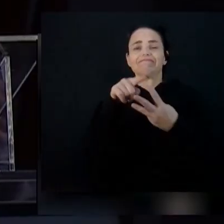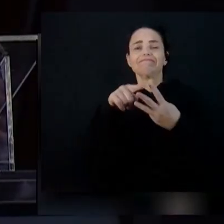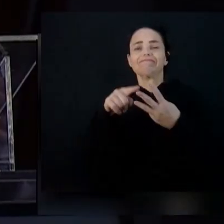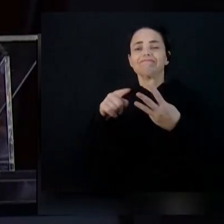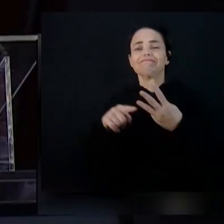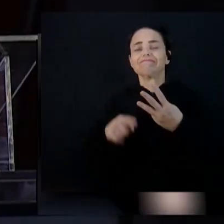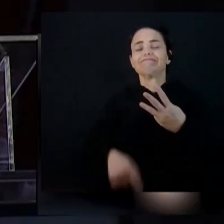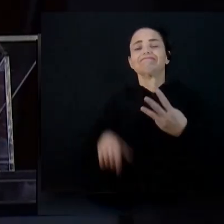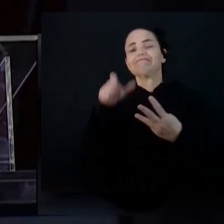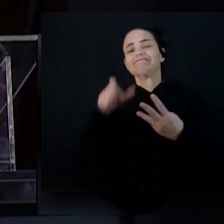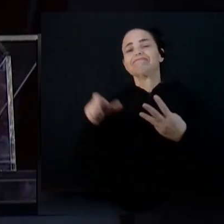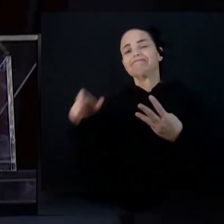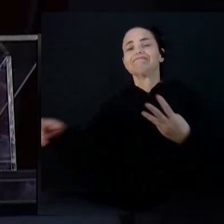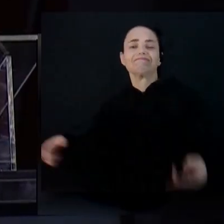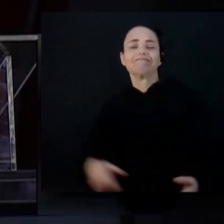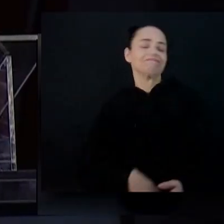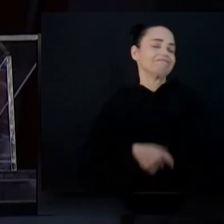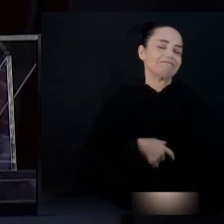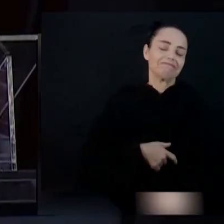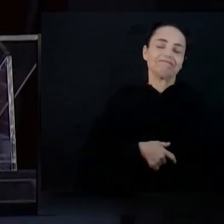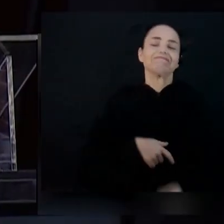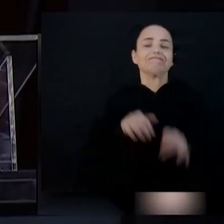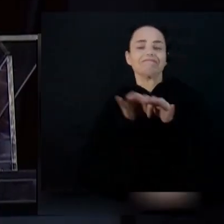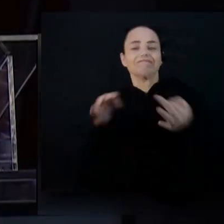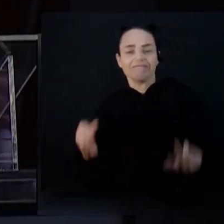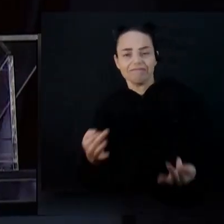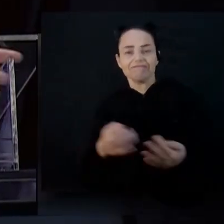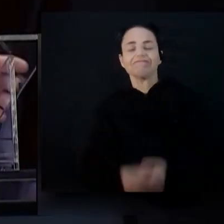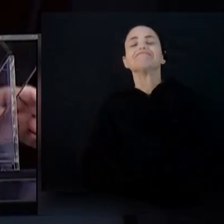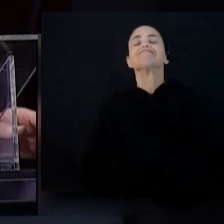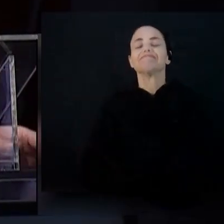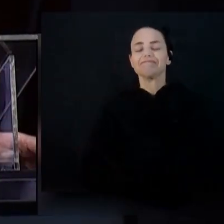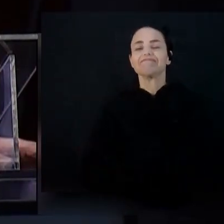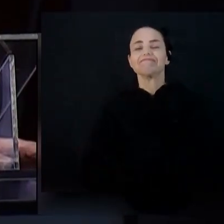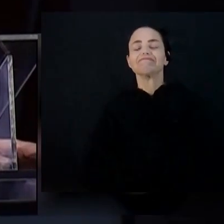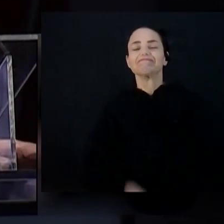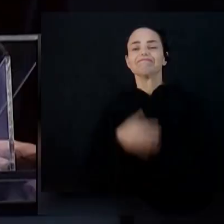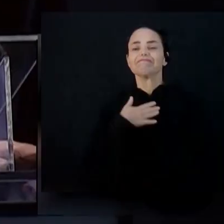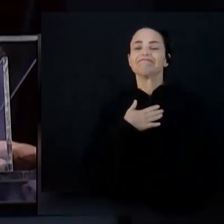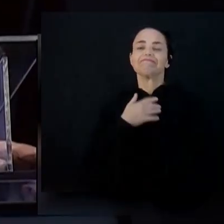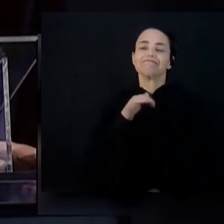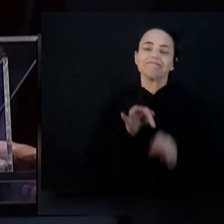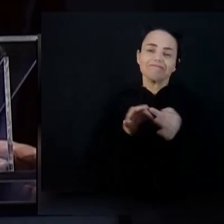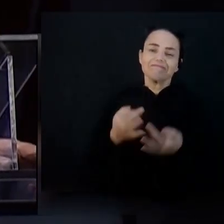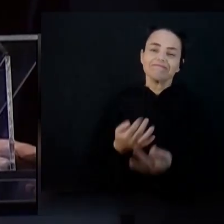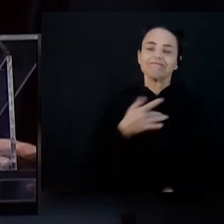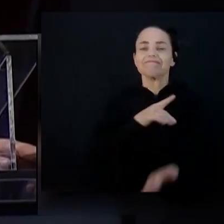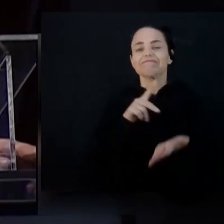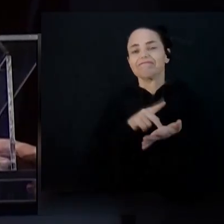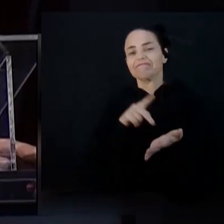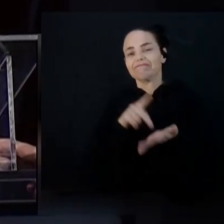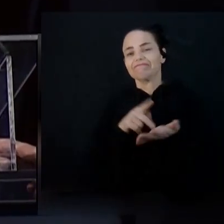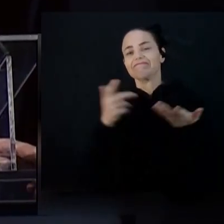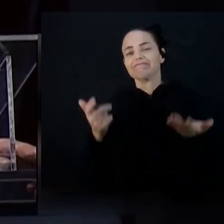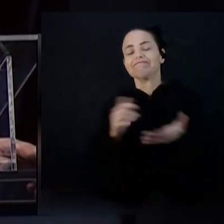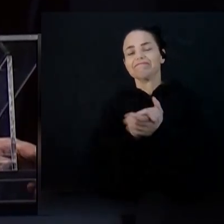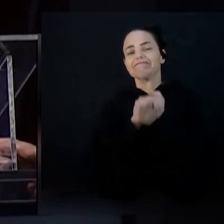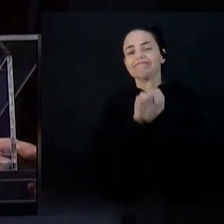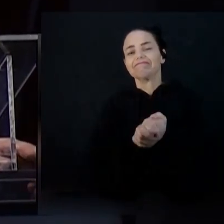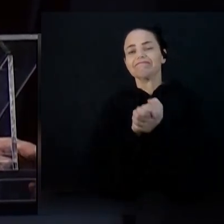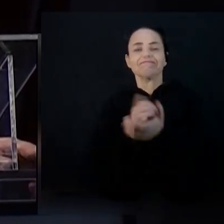gente. Então, de uma forma muito simples, mas singela e verdadeira, eu quero cumprimentar todos